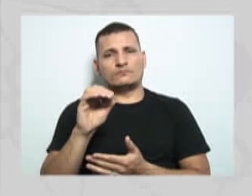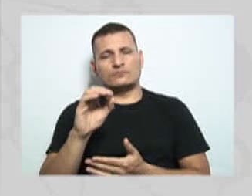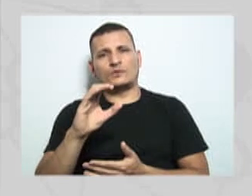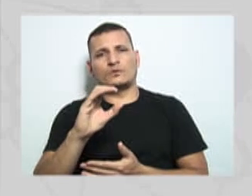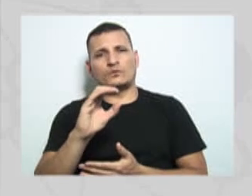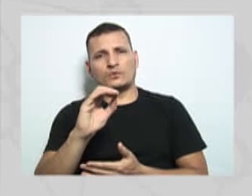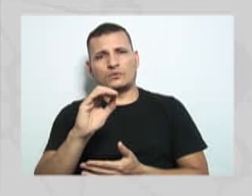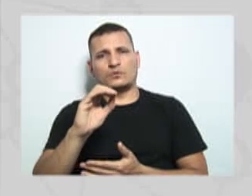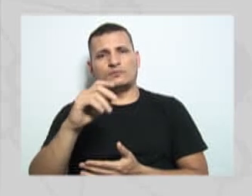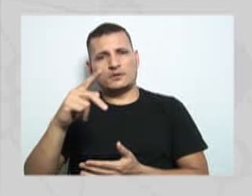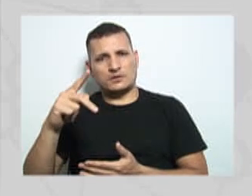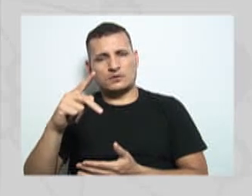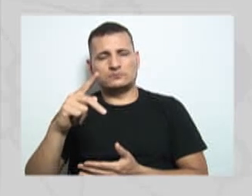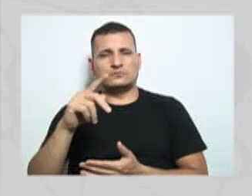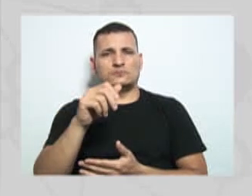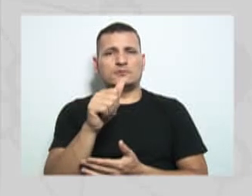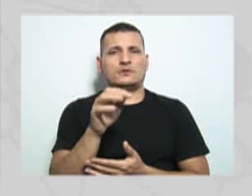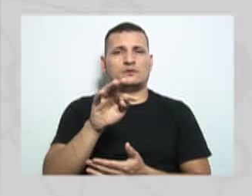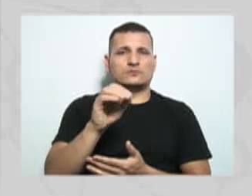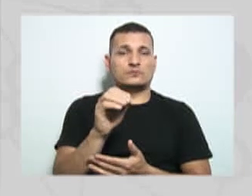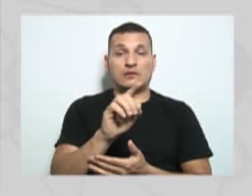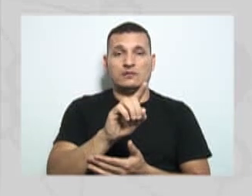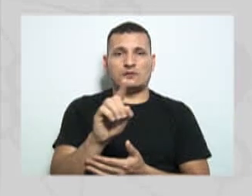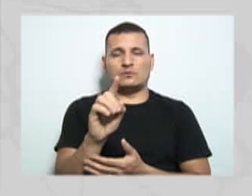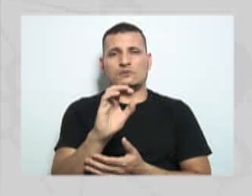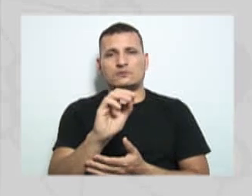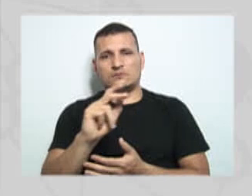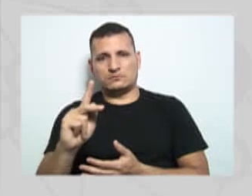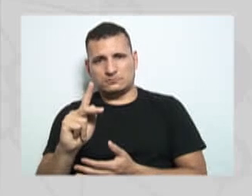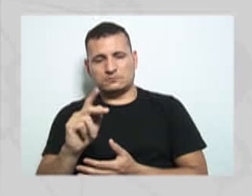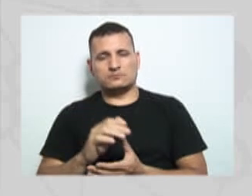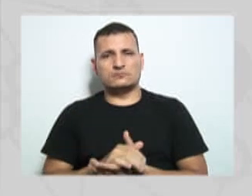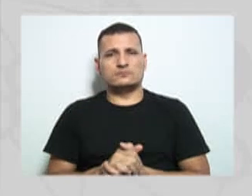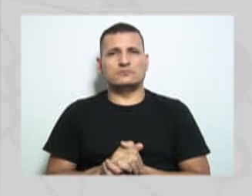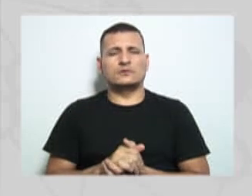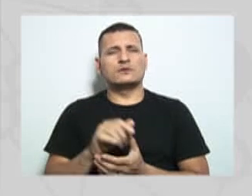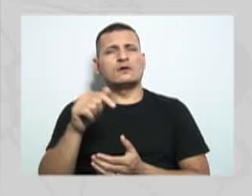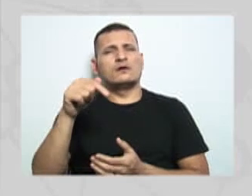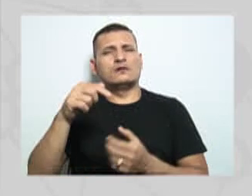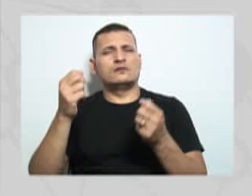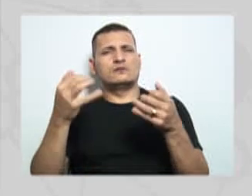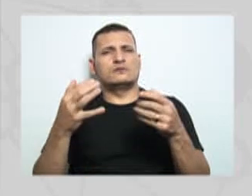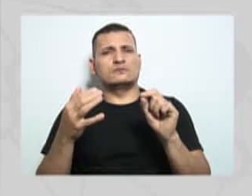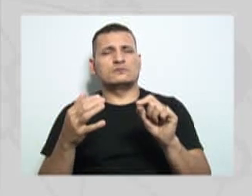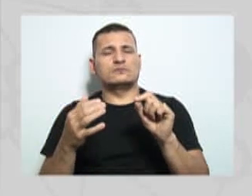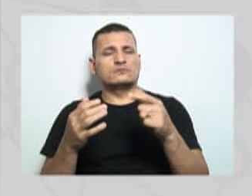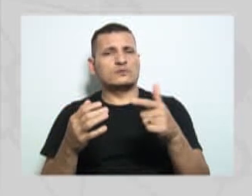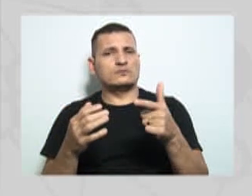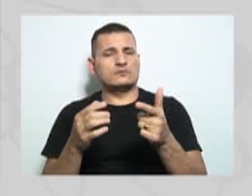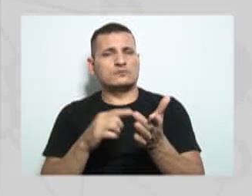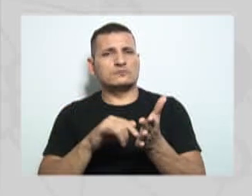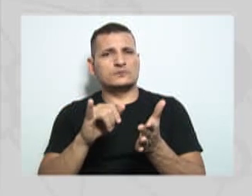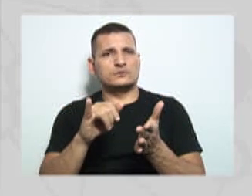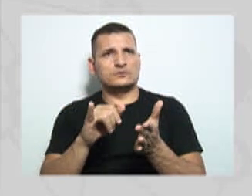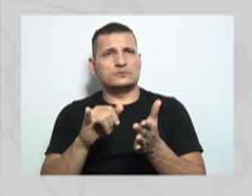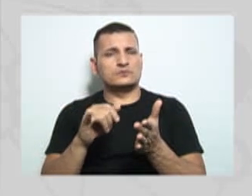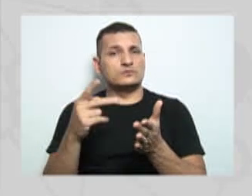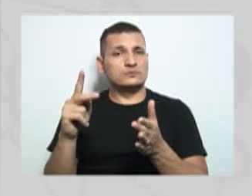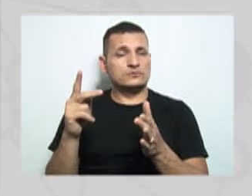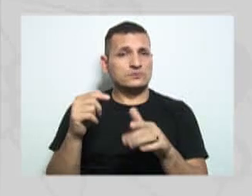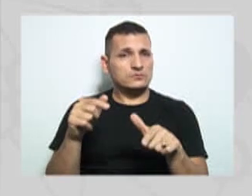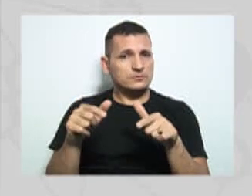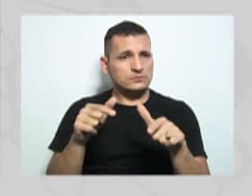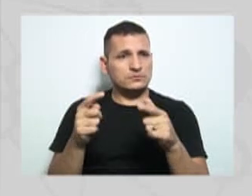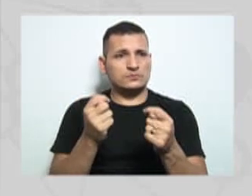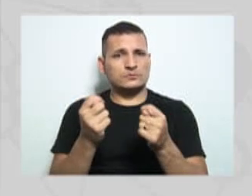cooperado. No caso aqui, nós estamos falando de quê? Nós estamos dizendo que não terão incidência de imposto sobre suas atividades econômicas